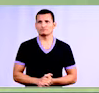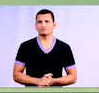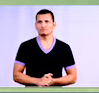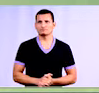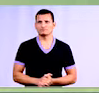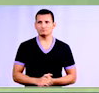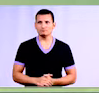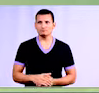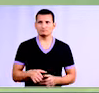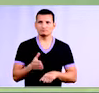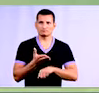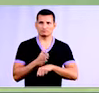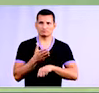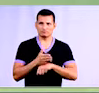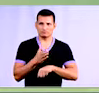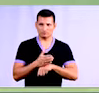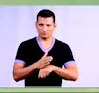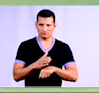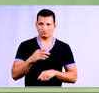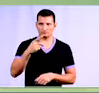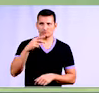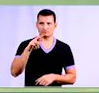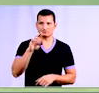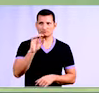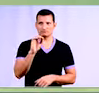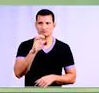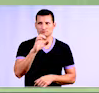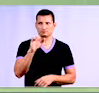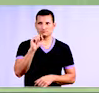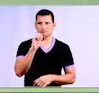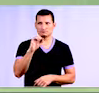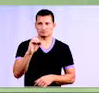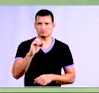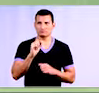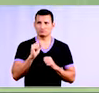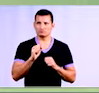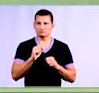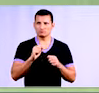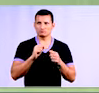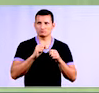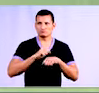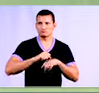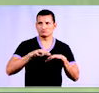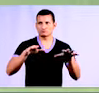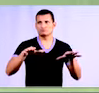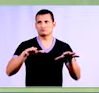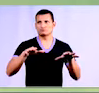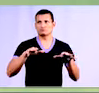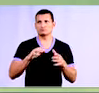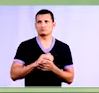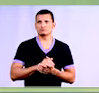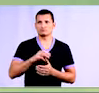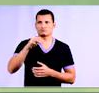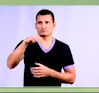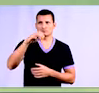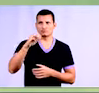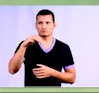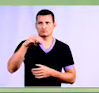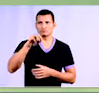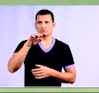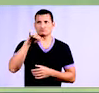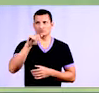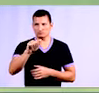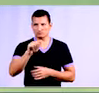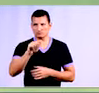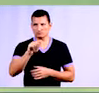na prática, um processo pode estar espalhado na memória. Na prática, o processo ele vai estar